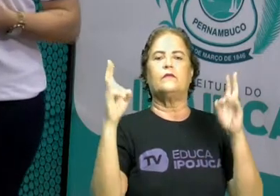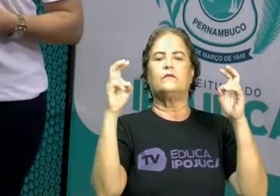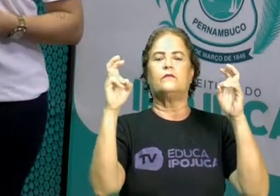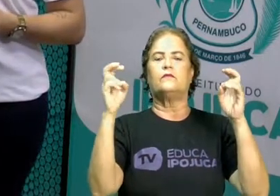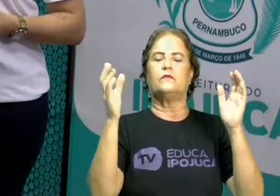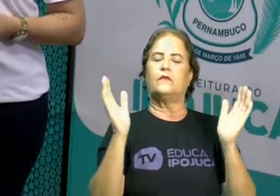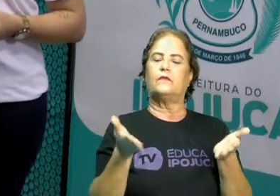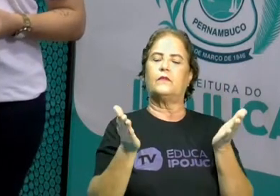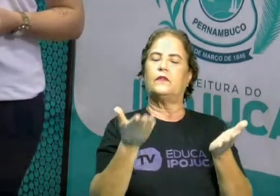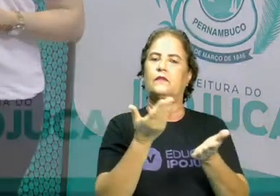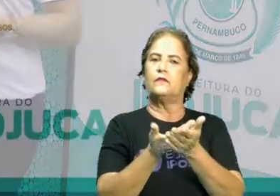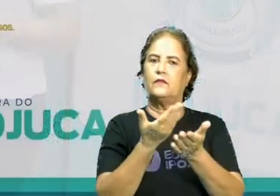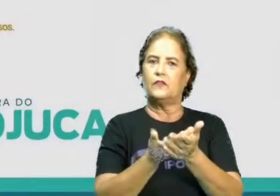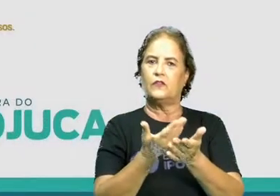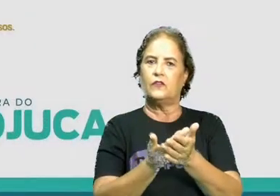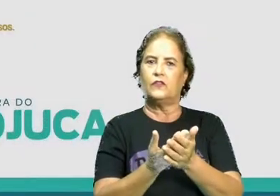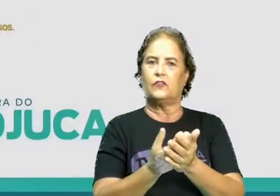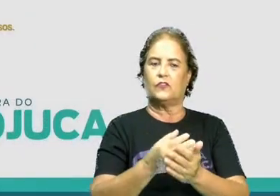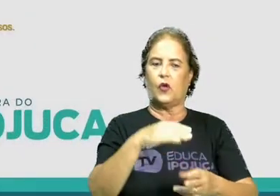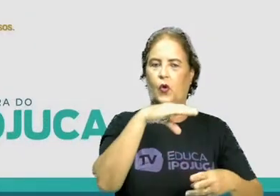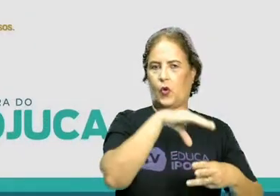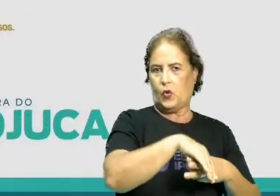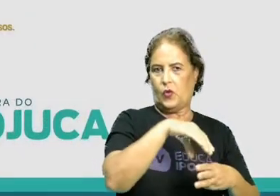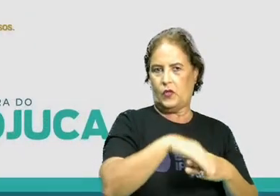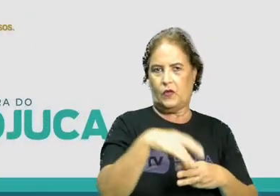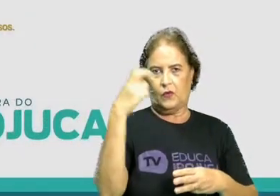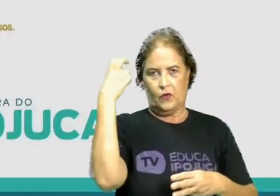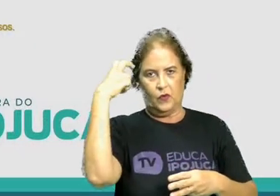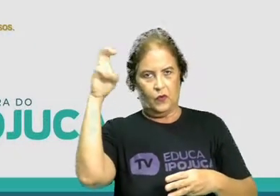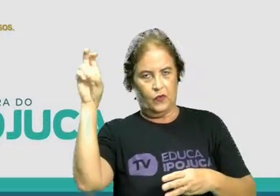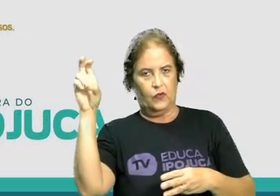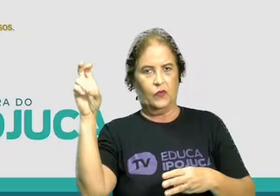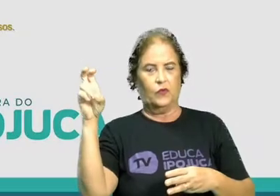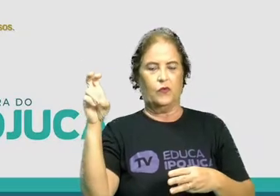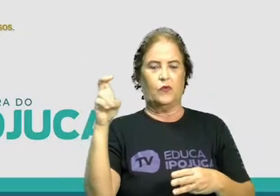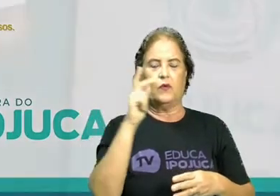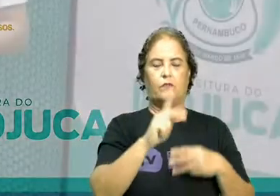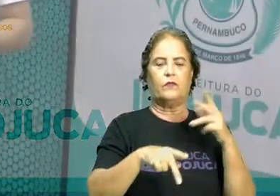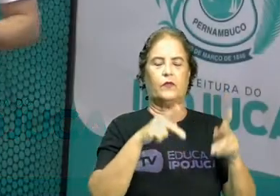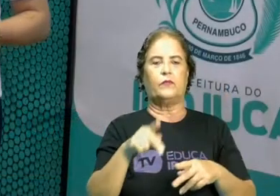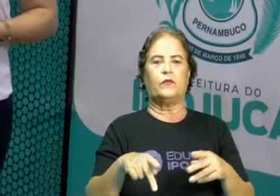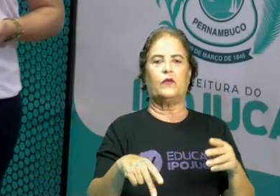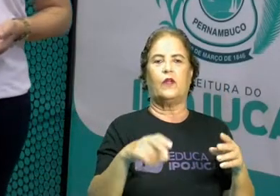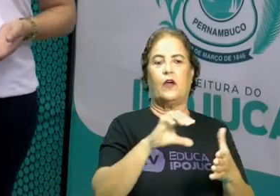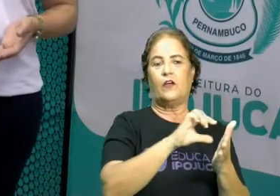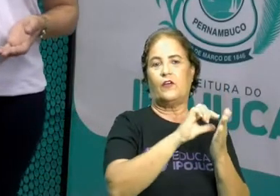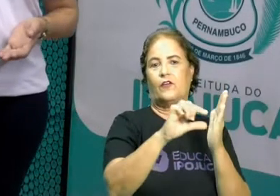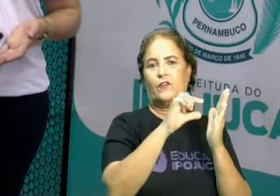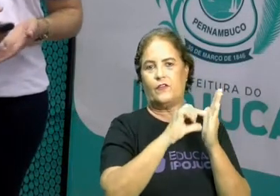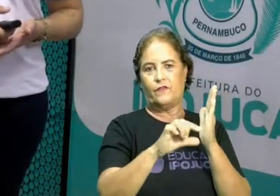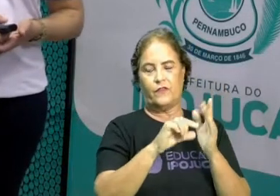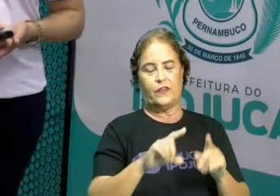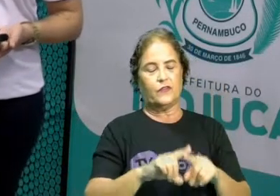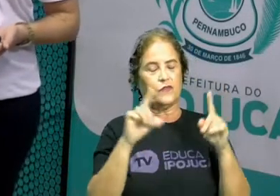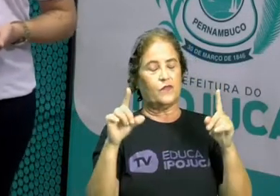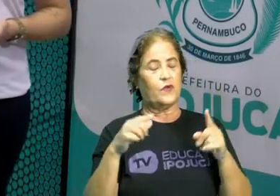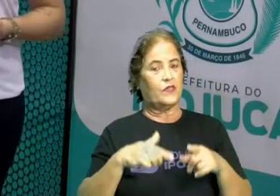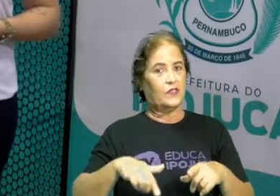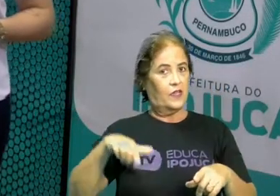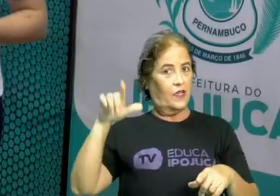nossa aula de hoje é Cordel, cultura popular em versos. Mas antes,